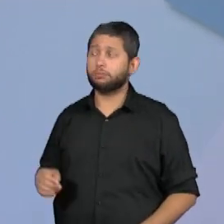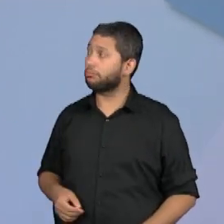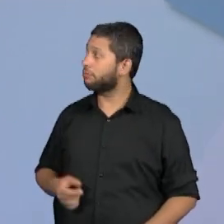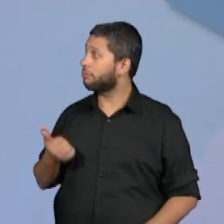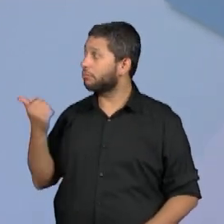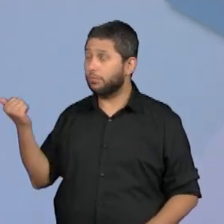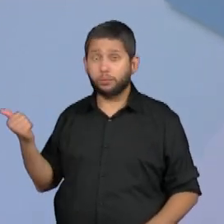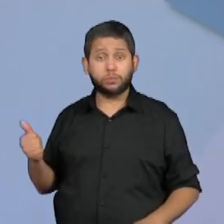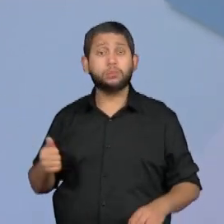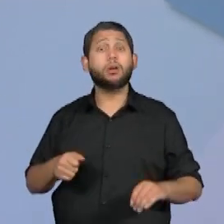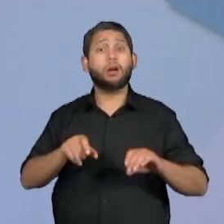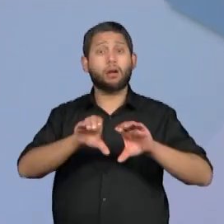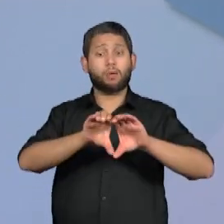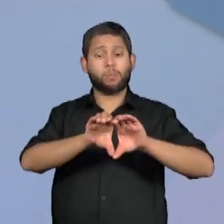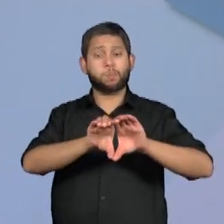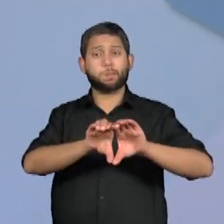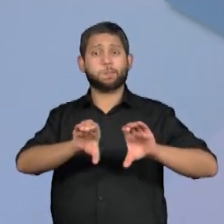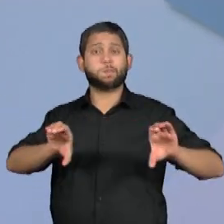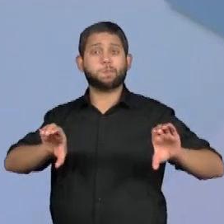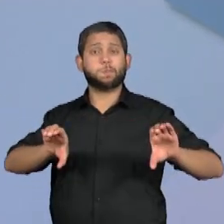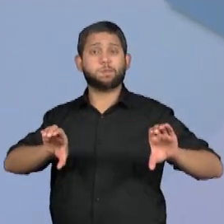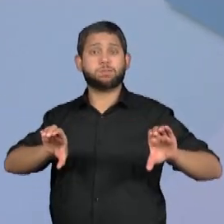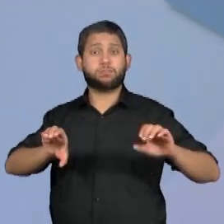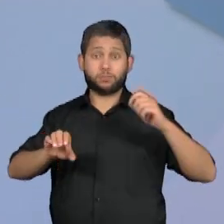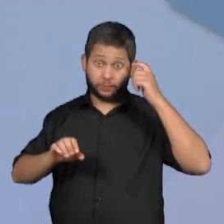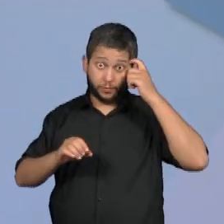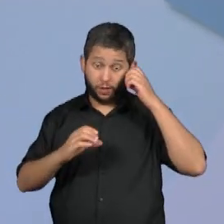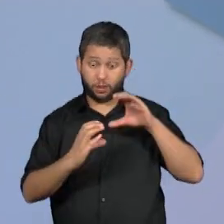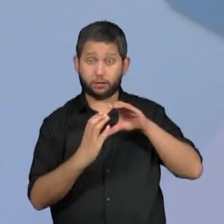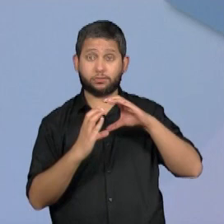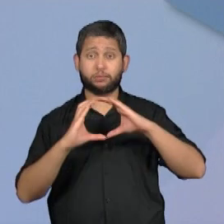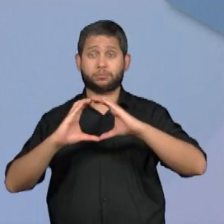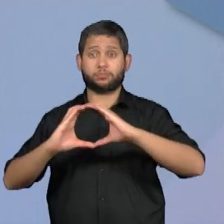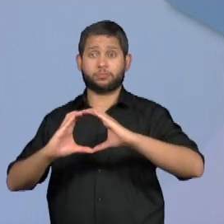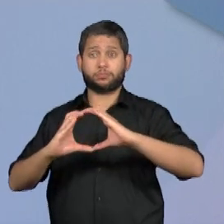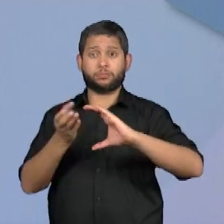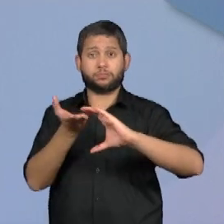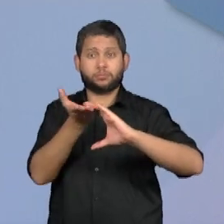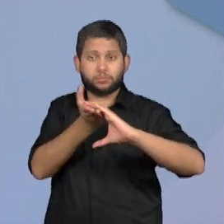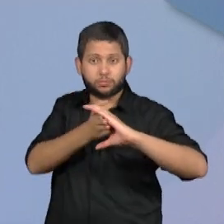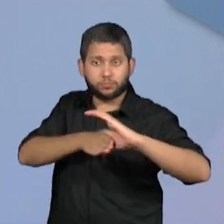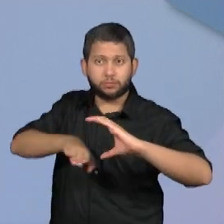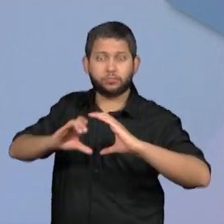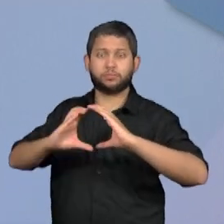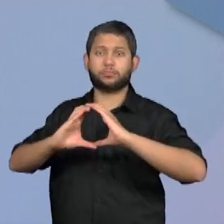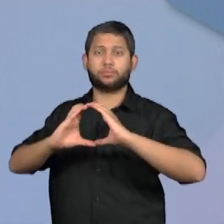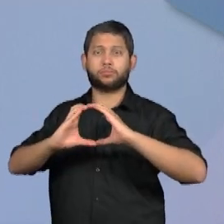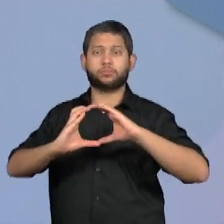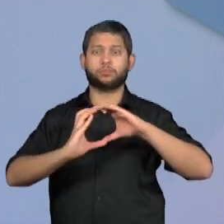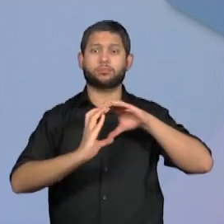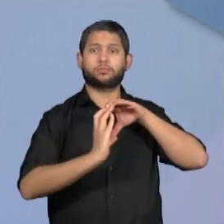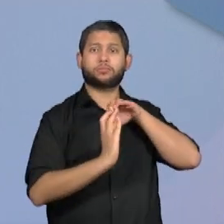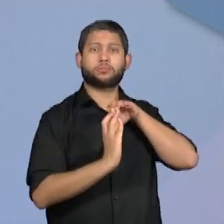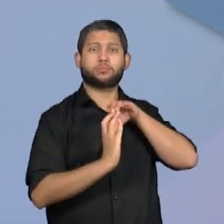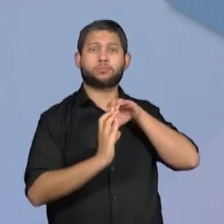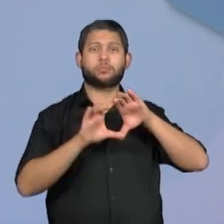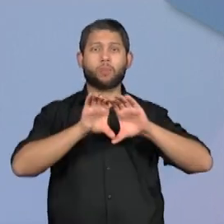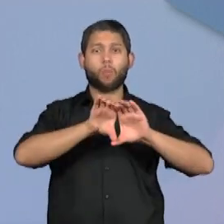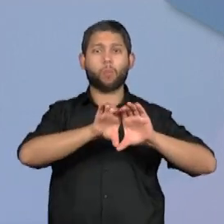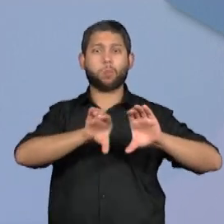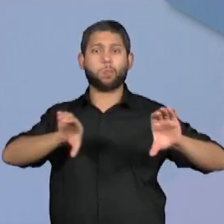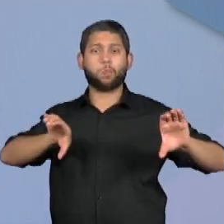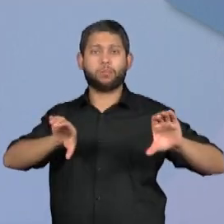uma figura geométrica espacial, é uma figura tridimensional que a gente chama, vocês já viram,